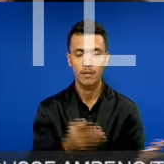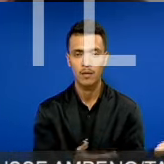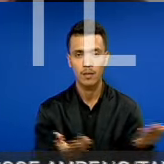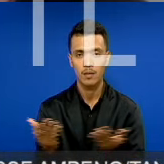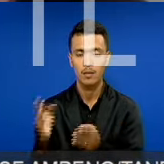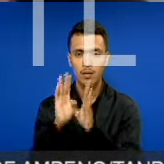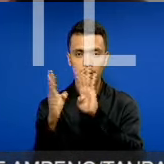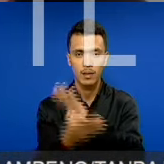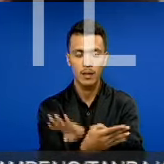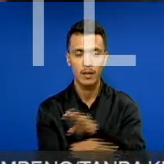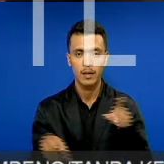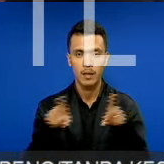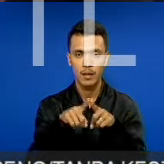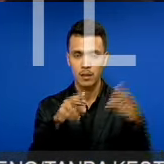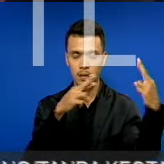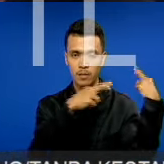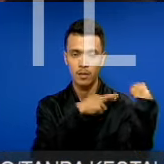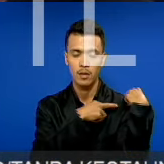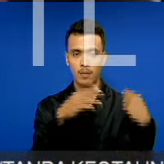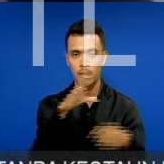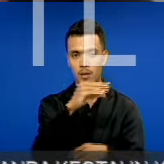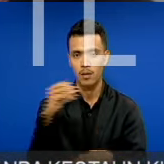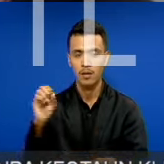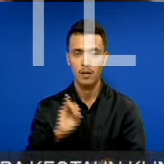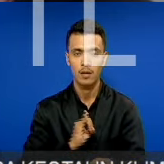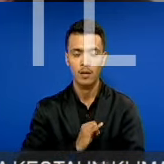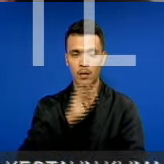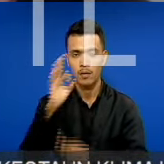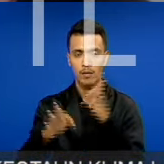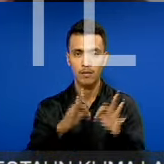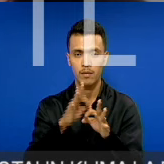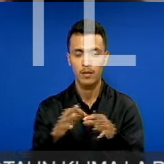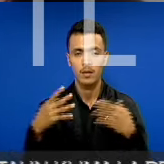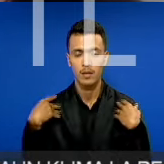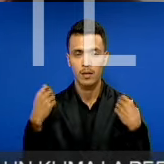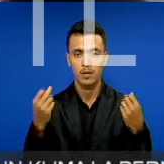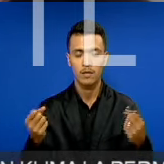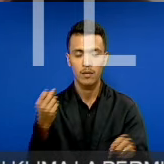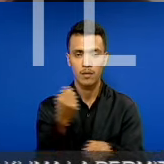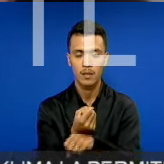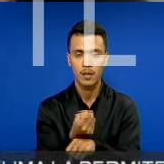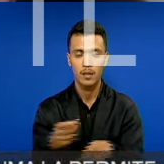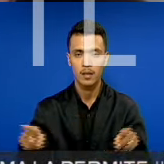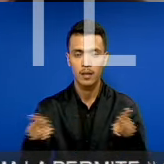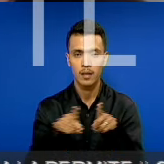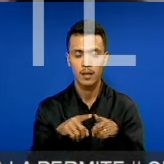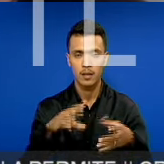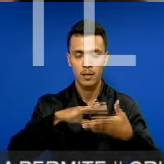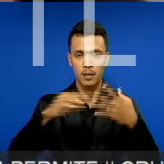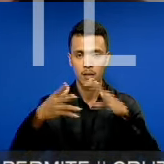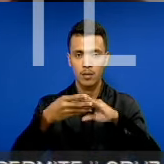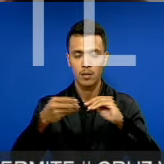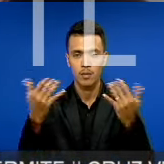nessa responsabilidade no ao fiar que ataca, ao se esforça uma caixa nessa marco histórico do Nebem,